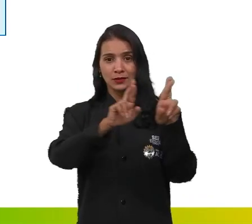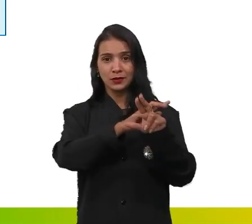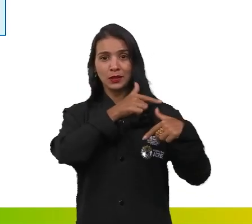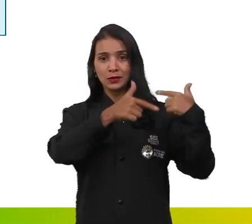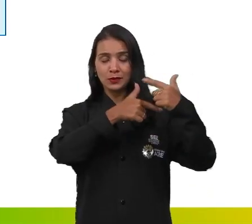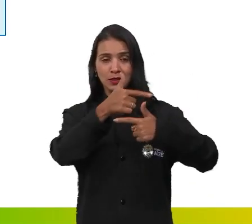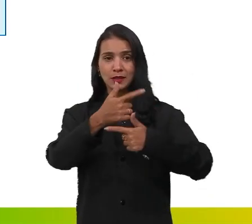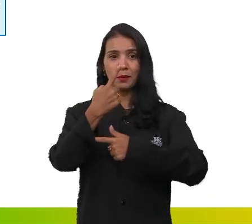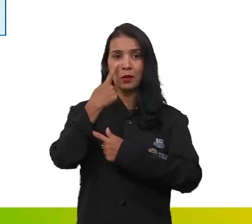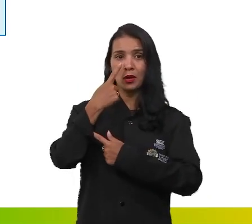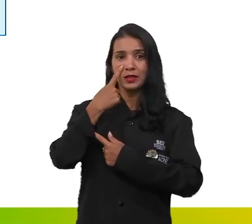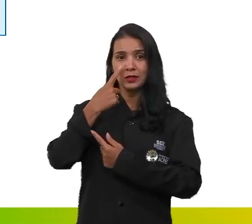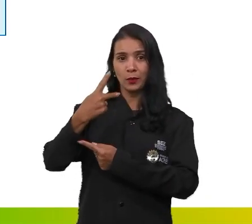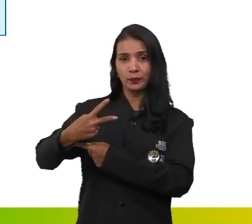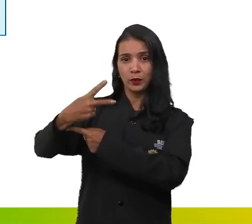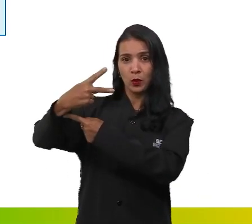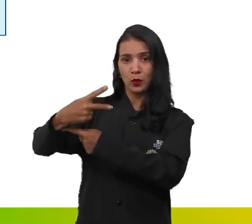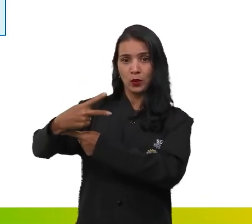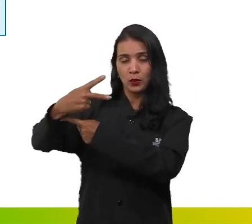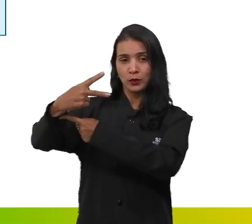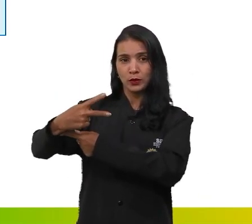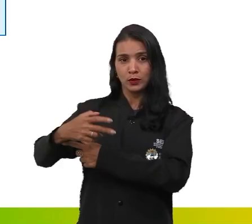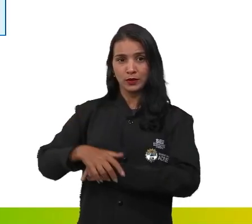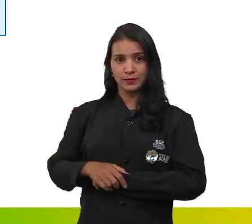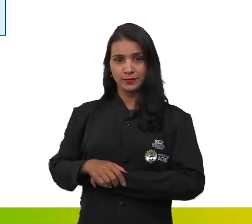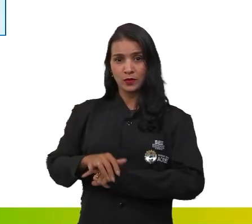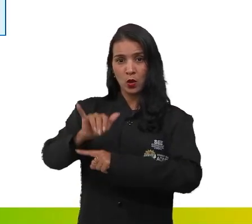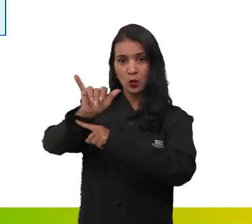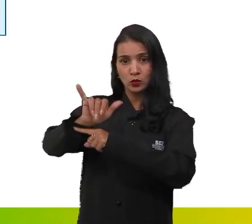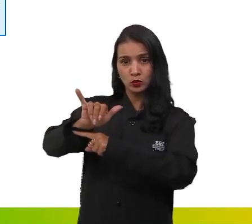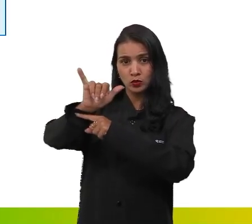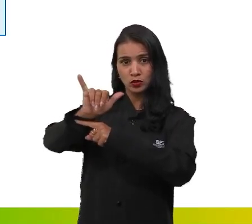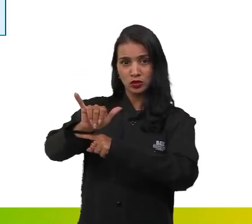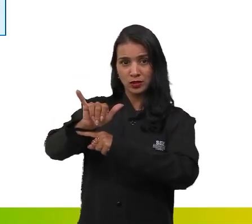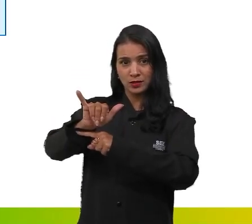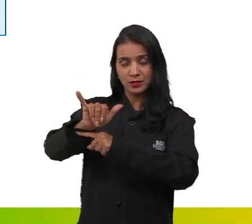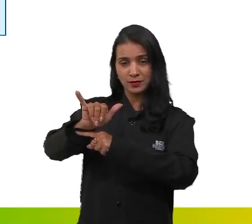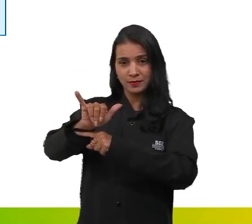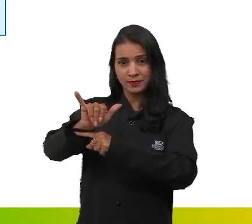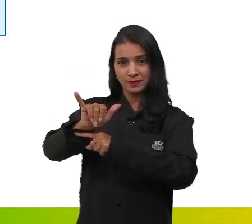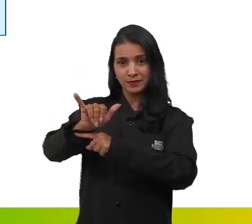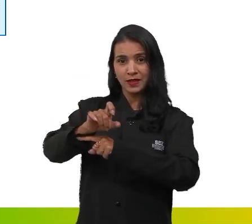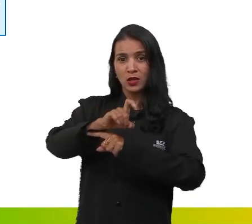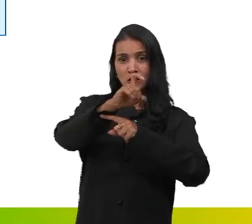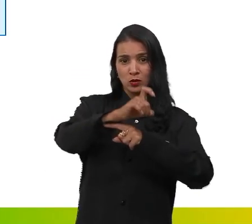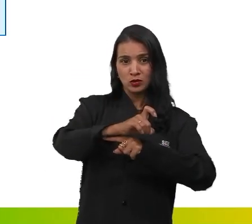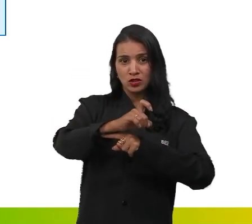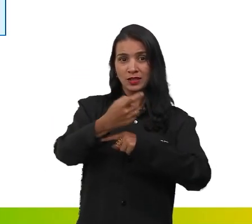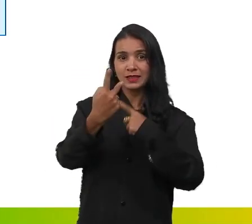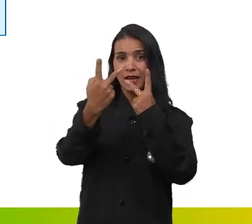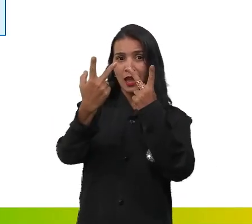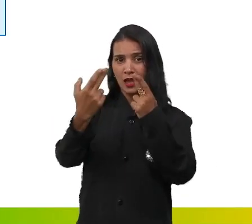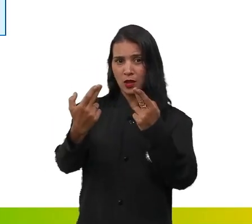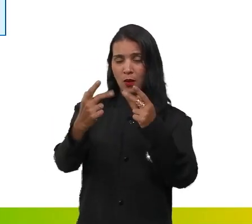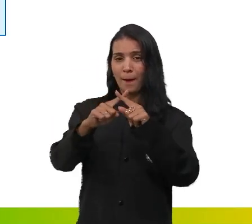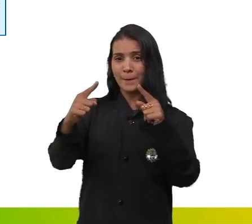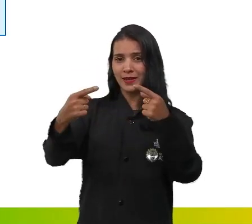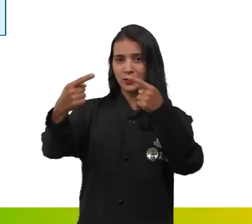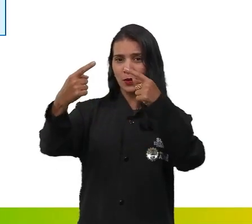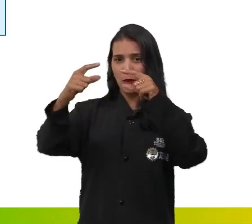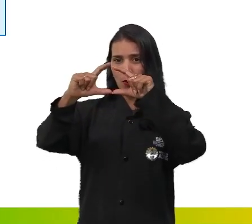cromossomos. Tá percebendo que o X, o cromossomo X e o Y, eles são iguais até uma certa